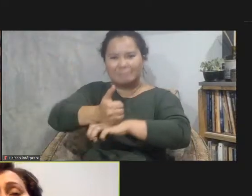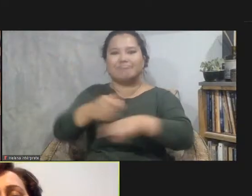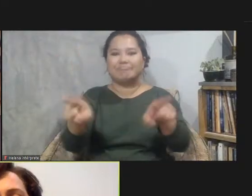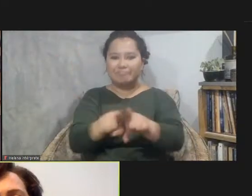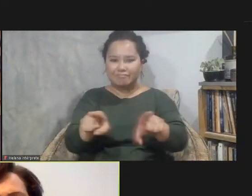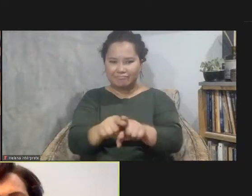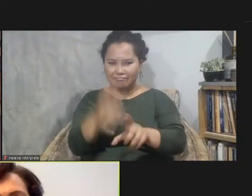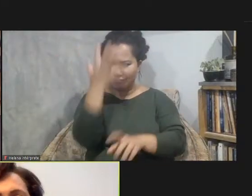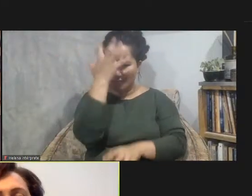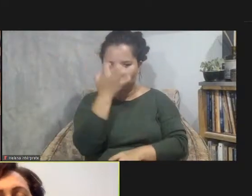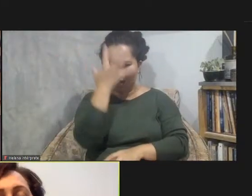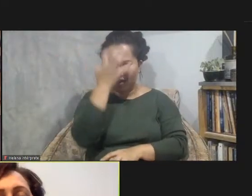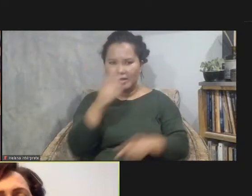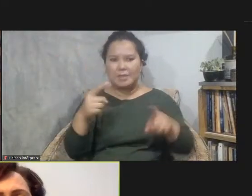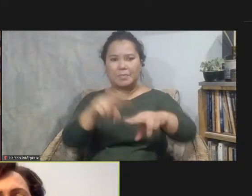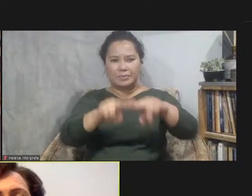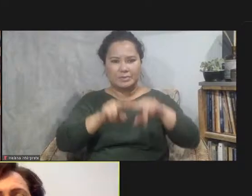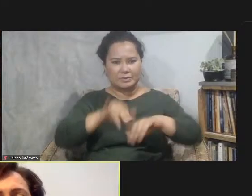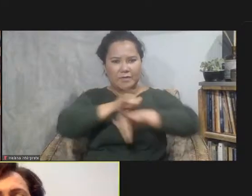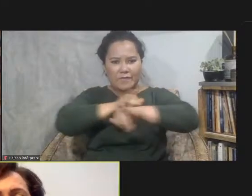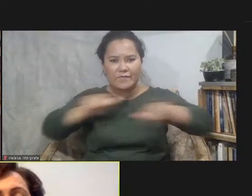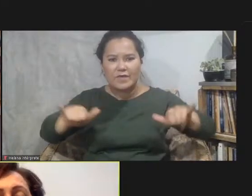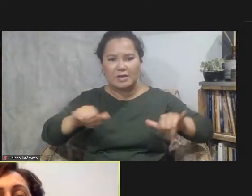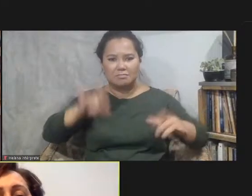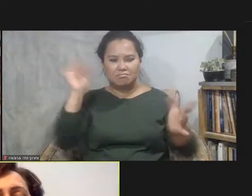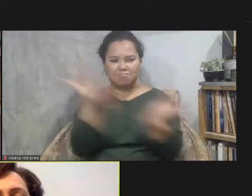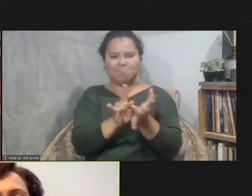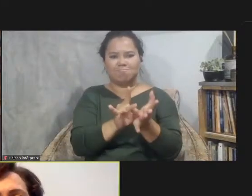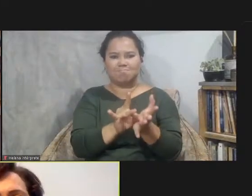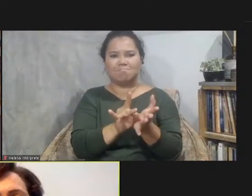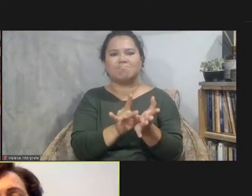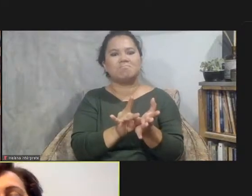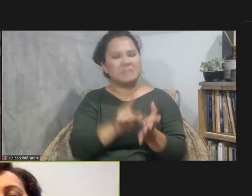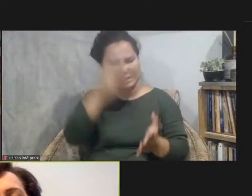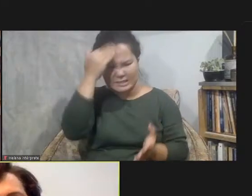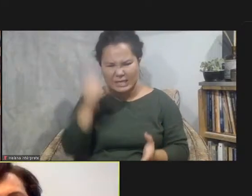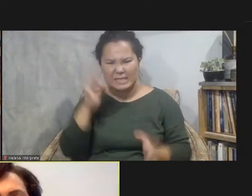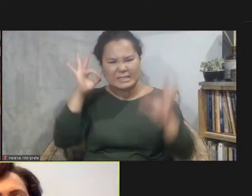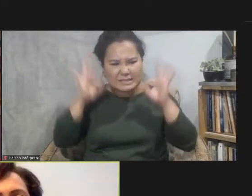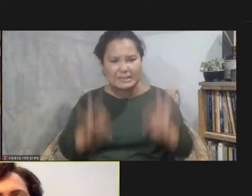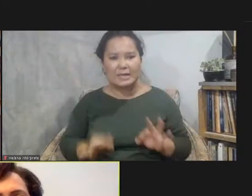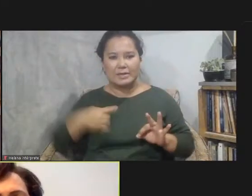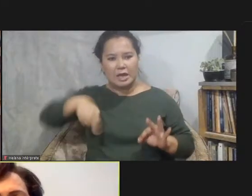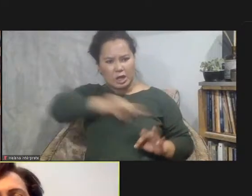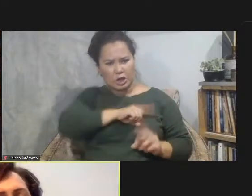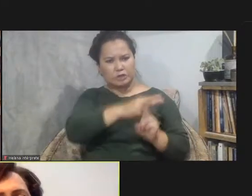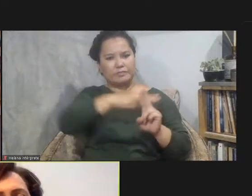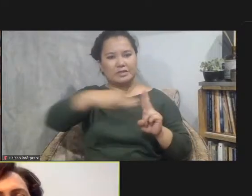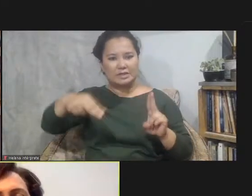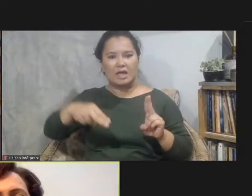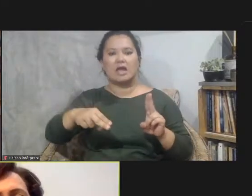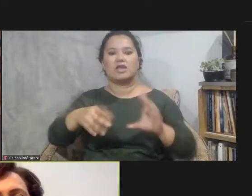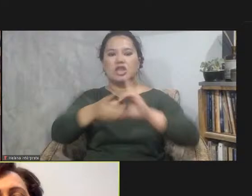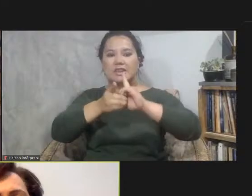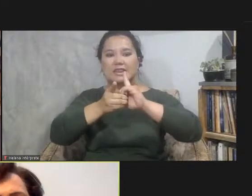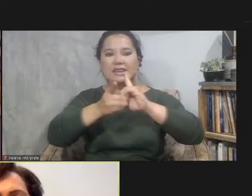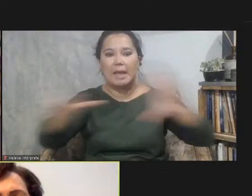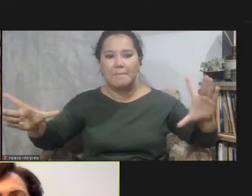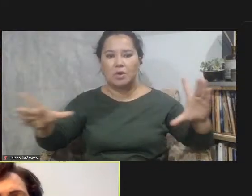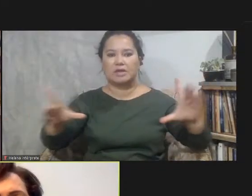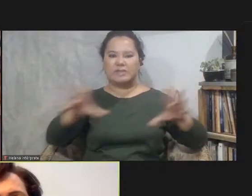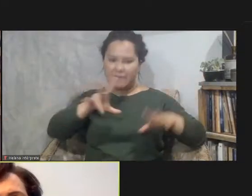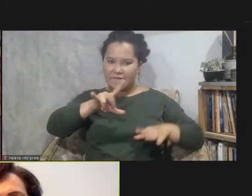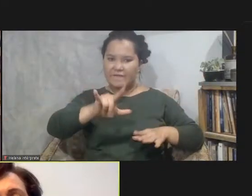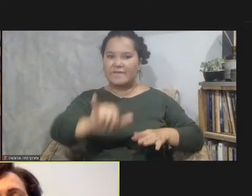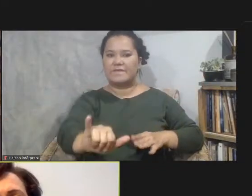a minha convicção que em nossa universidade a democracia há de prevalecer e a reitora eleita há de